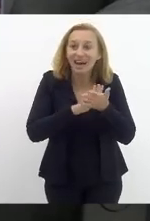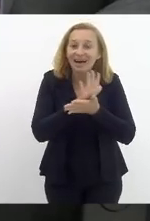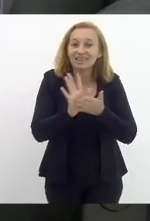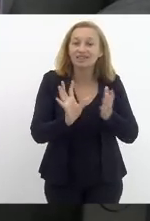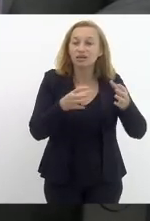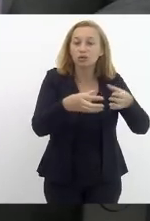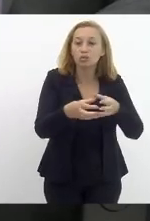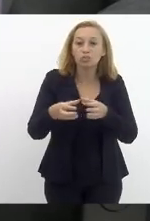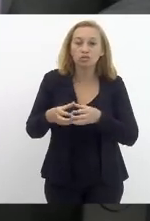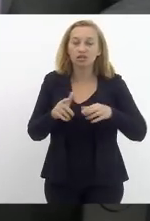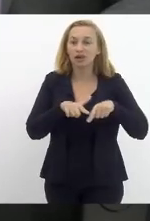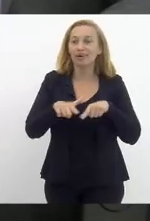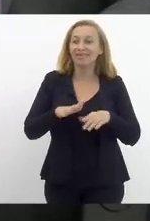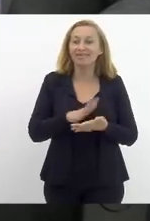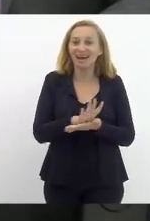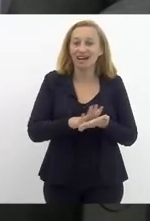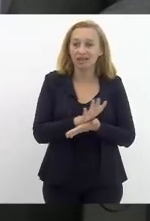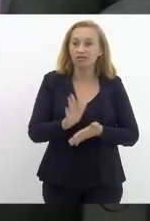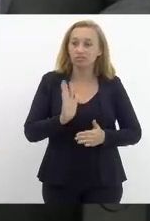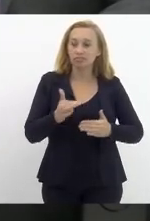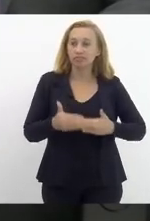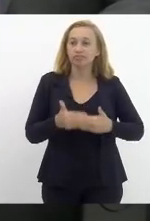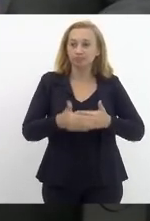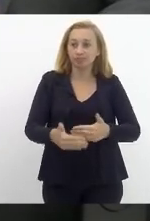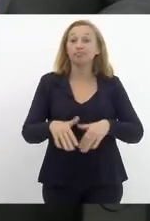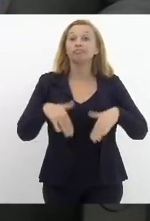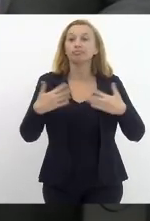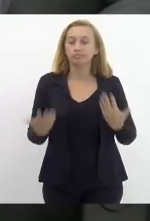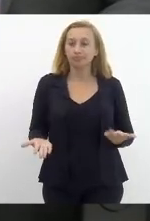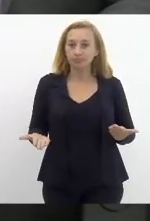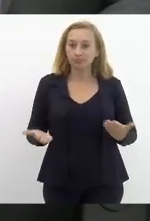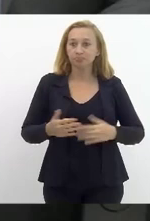nada. Isso já foi um avanço aqui. Então,